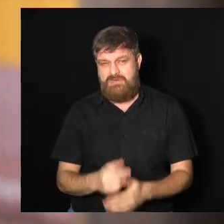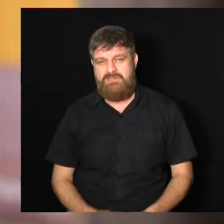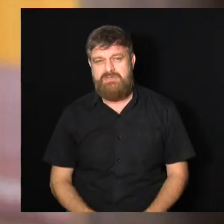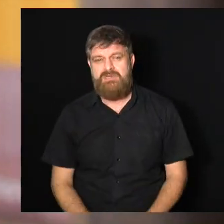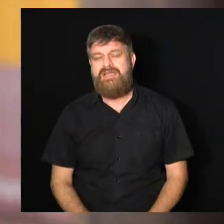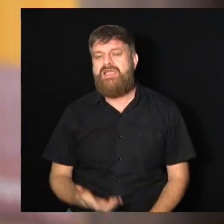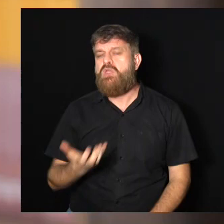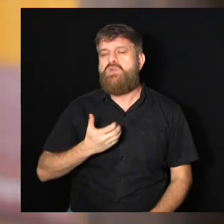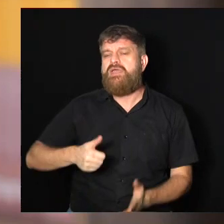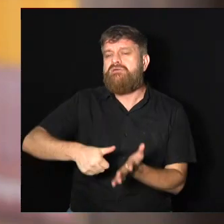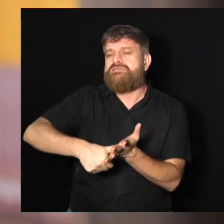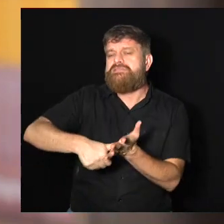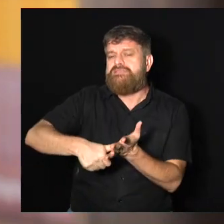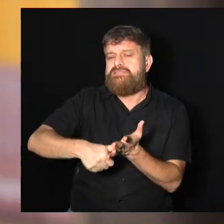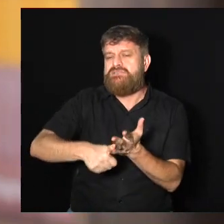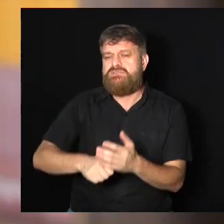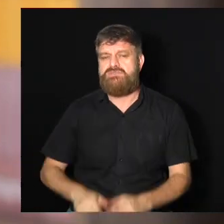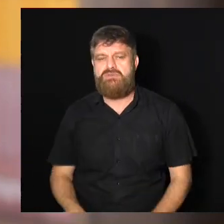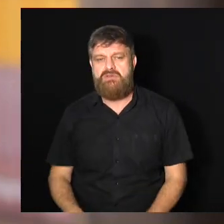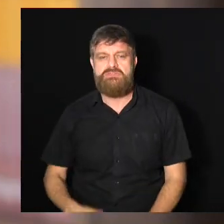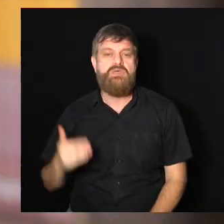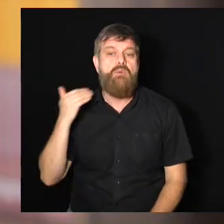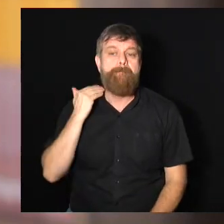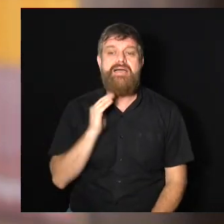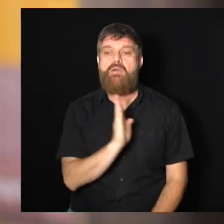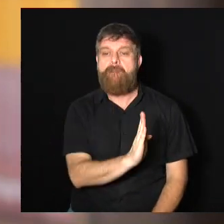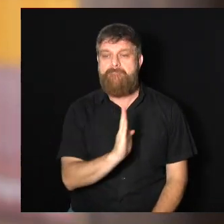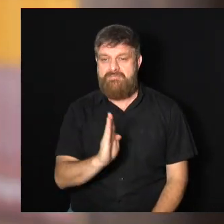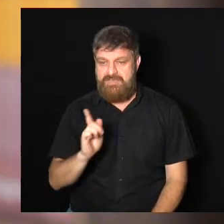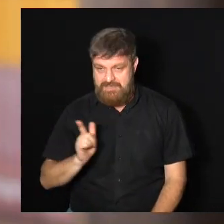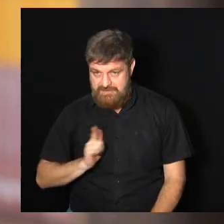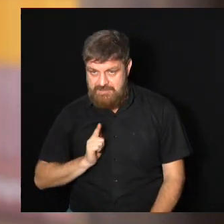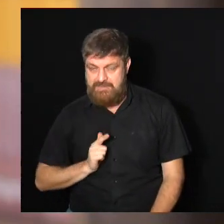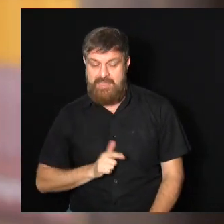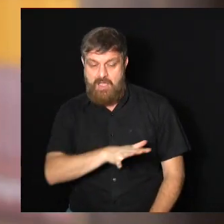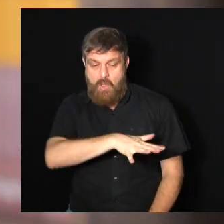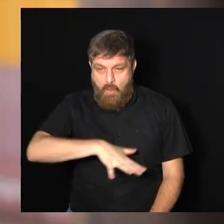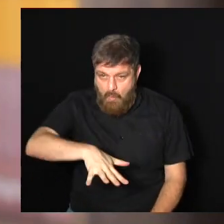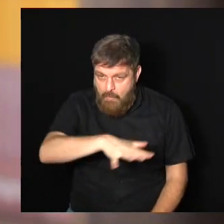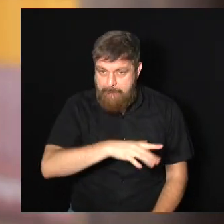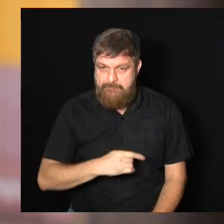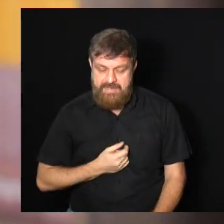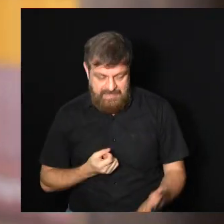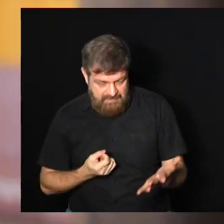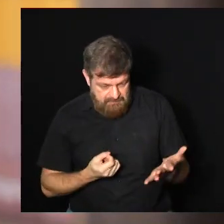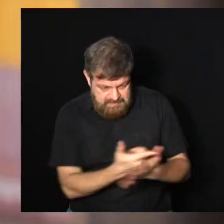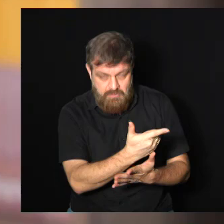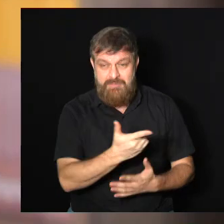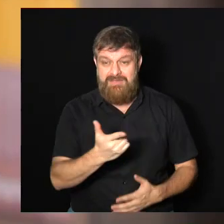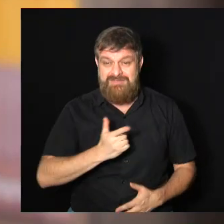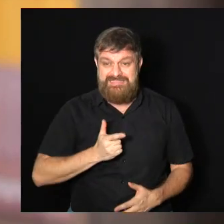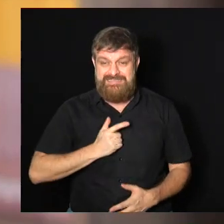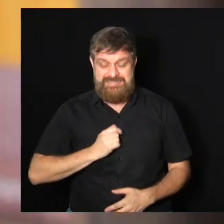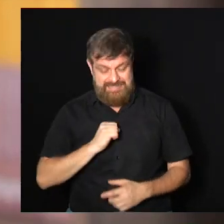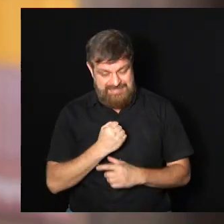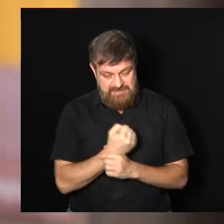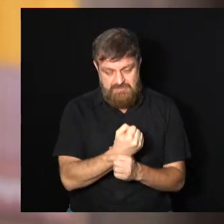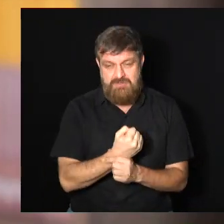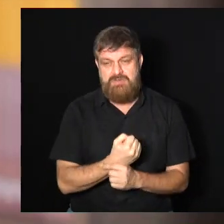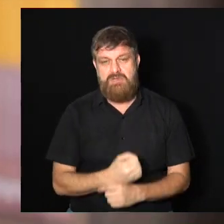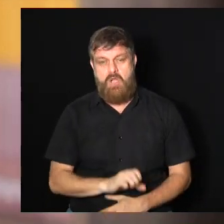ser sócio das agências do Banco do Brasil. Existe um fundo específico que você compra e você tem garantido ao